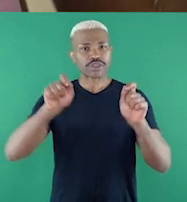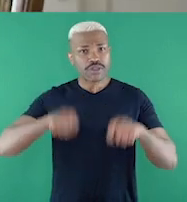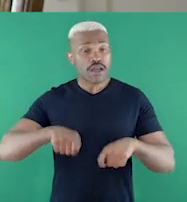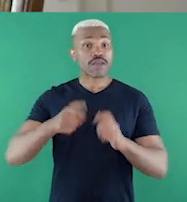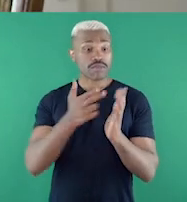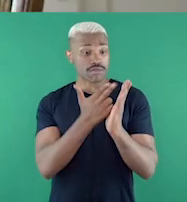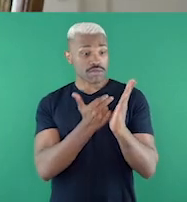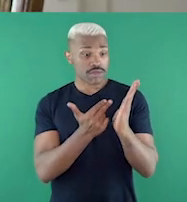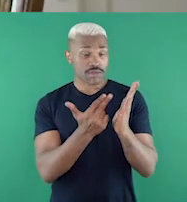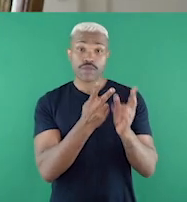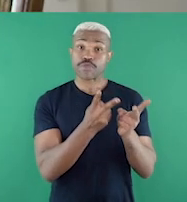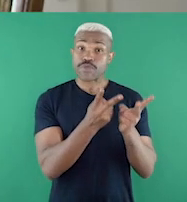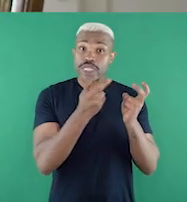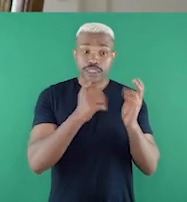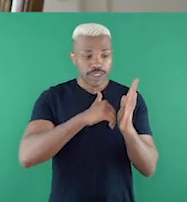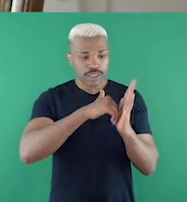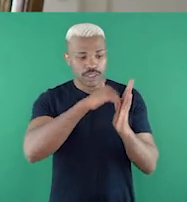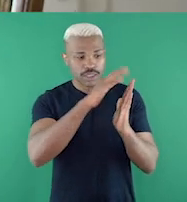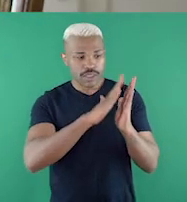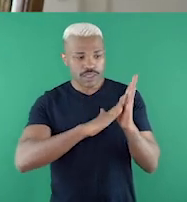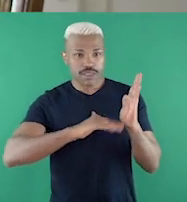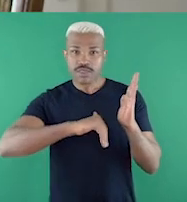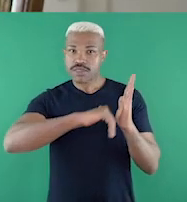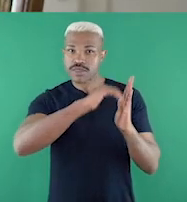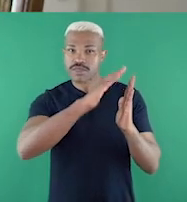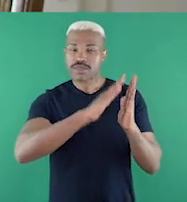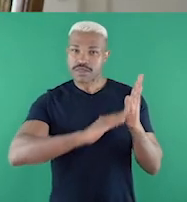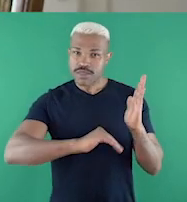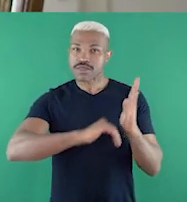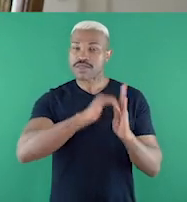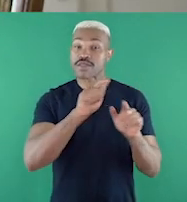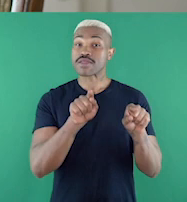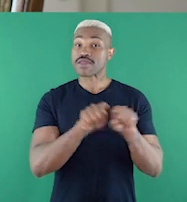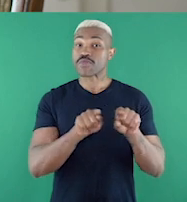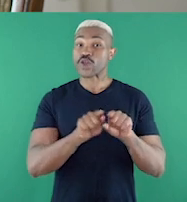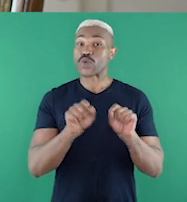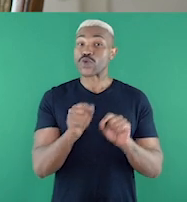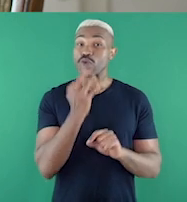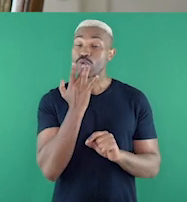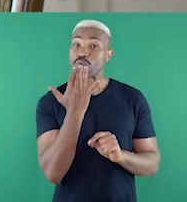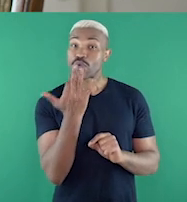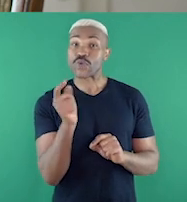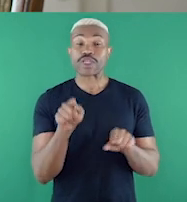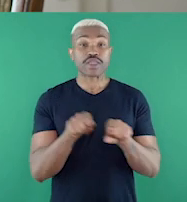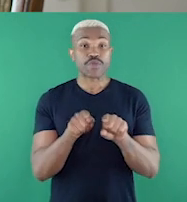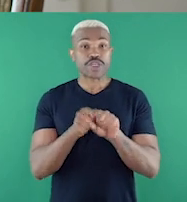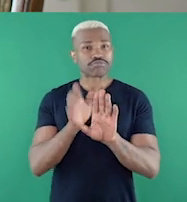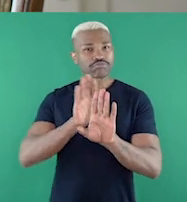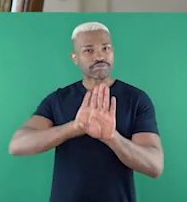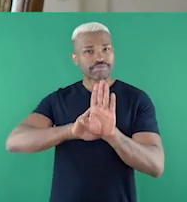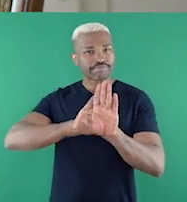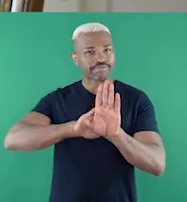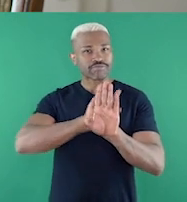nas ilustrações, perceber essas pinceladas. Tem as nuances, né, e os enigmas que vão